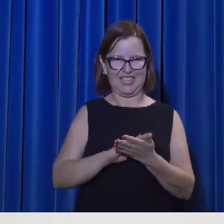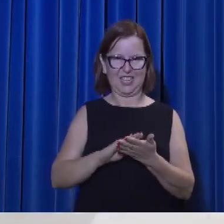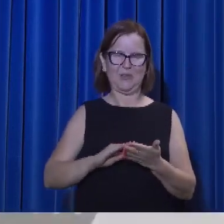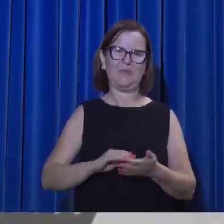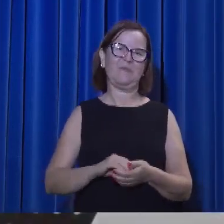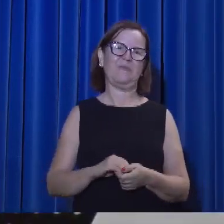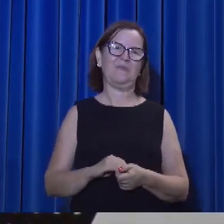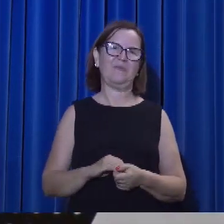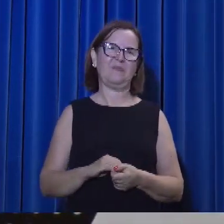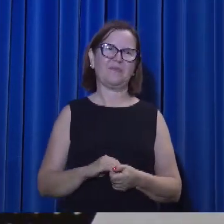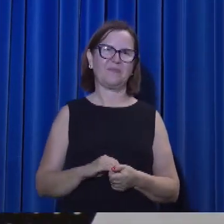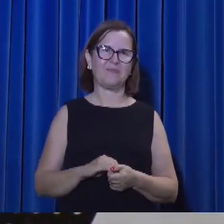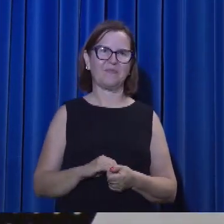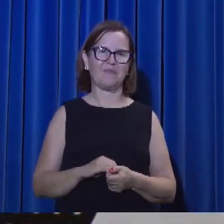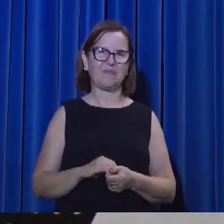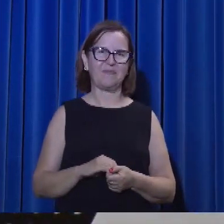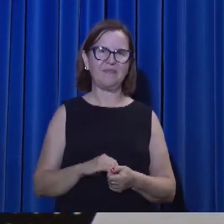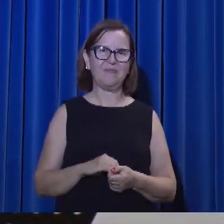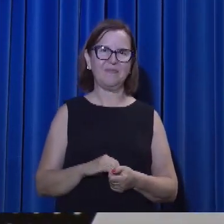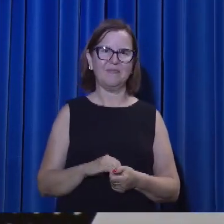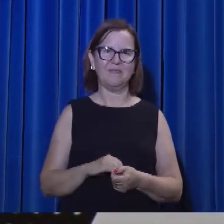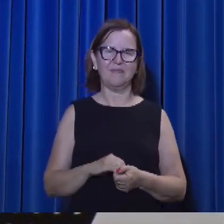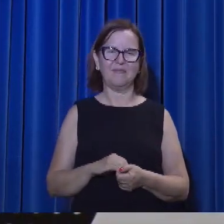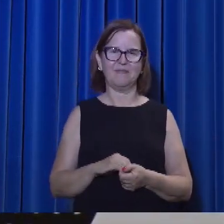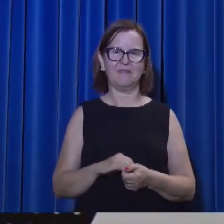do que foi feito se fez.